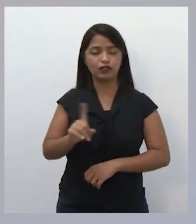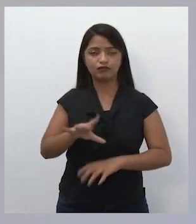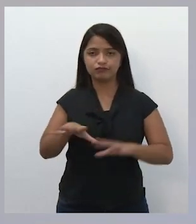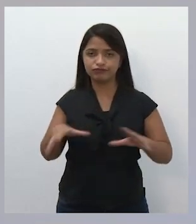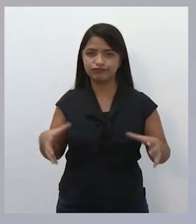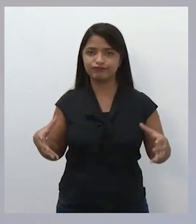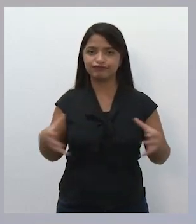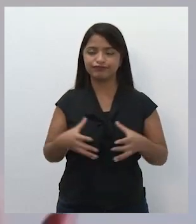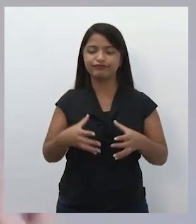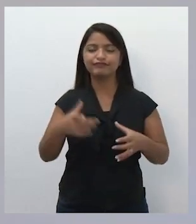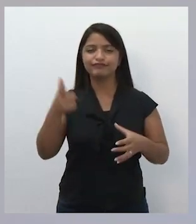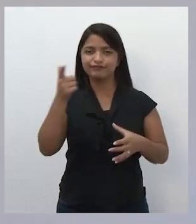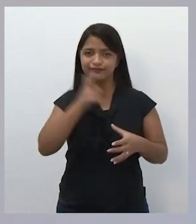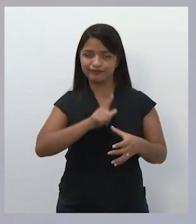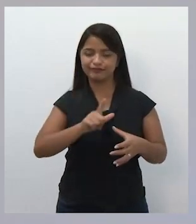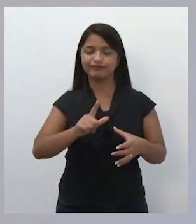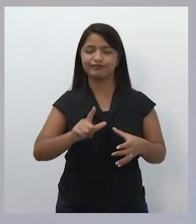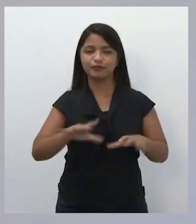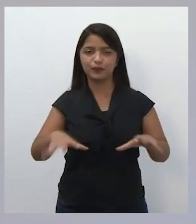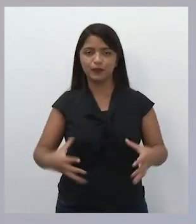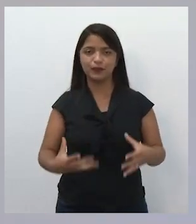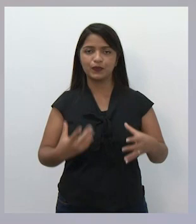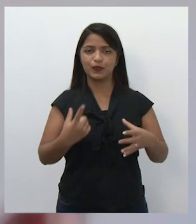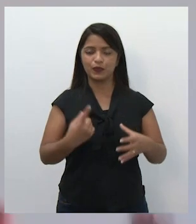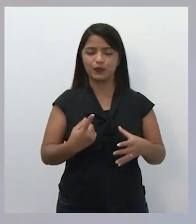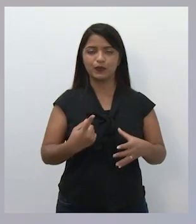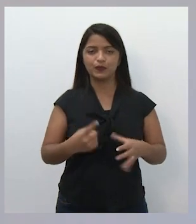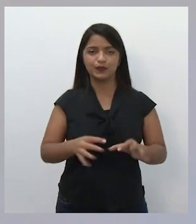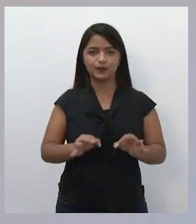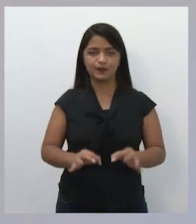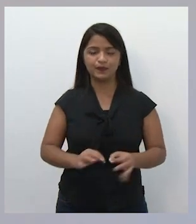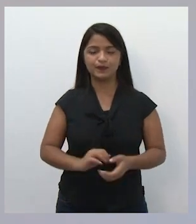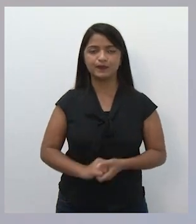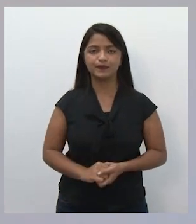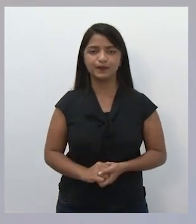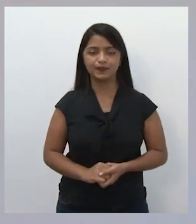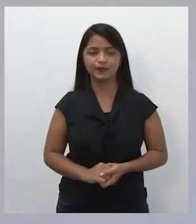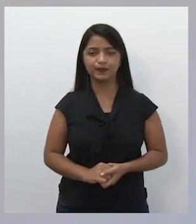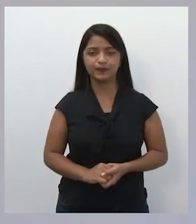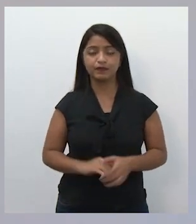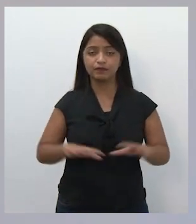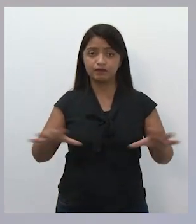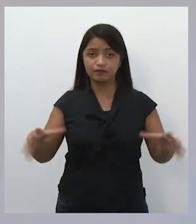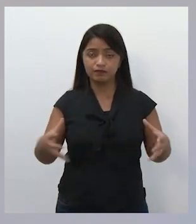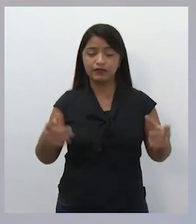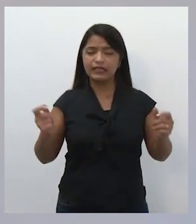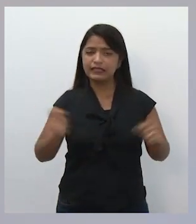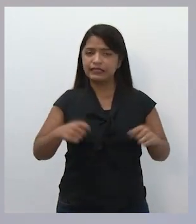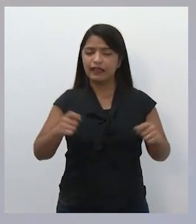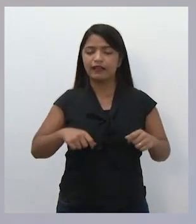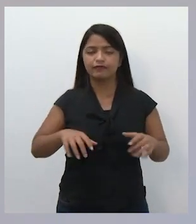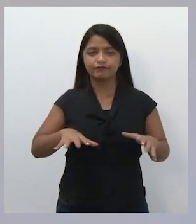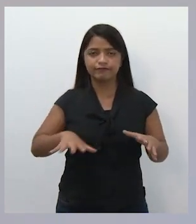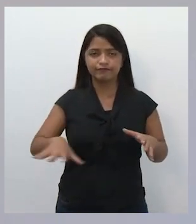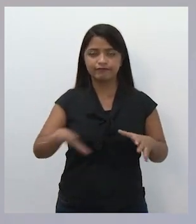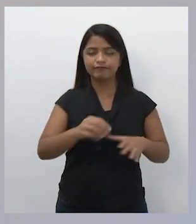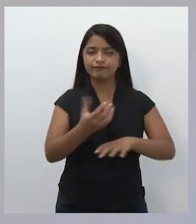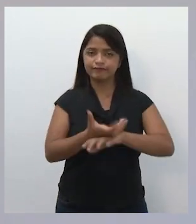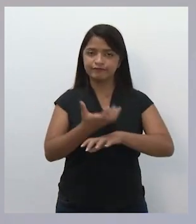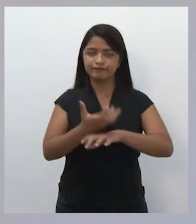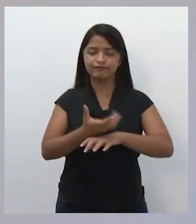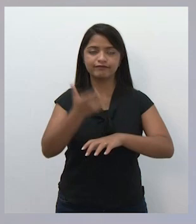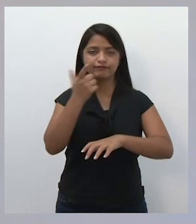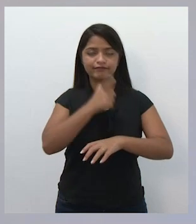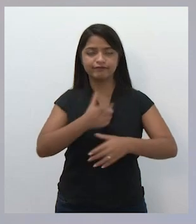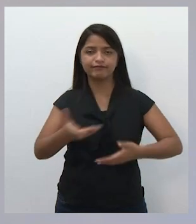fora da caixinha e voltar para uma grande caixa, onde cabe todo mundo e a gente consegue conversar com todo